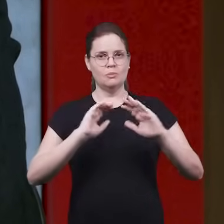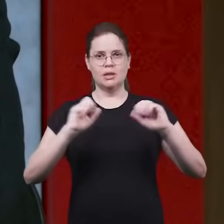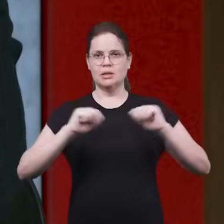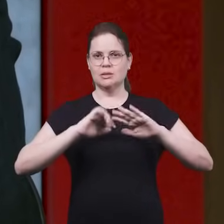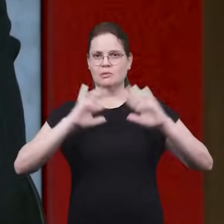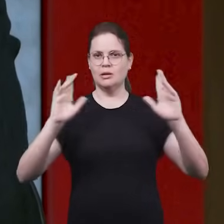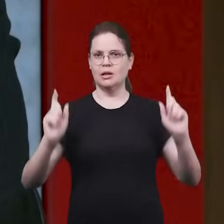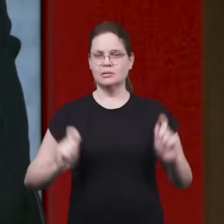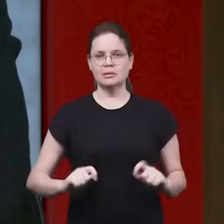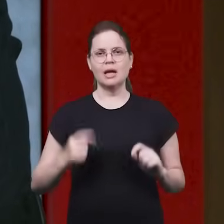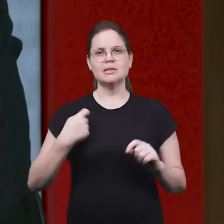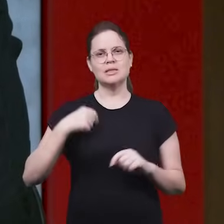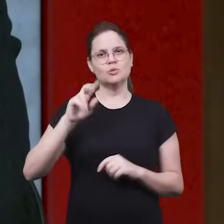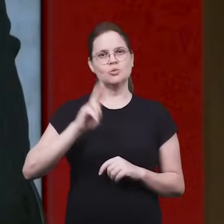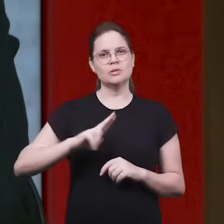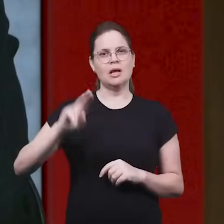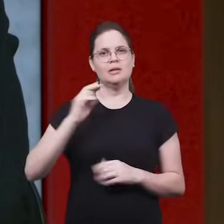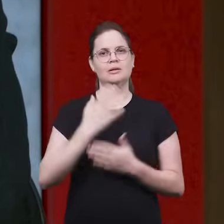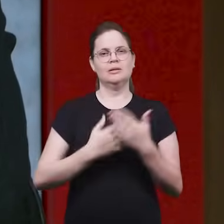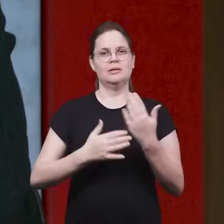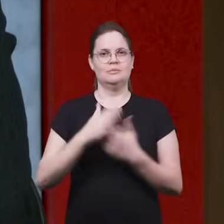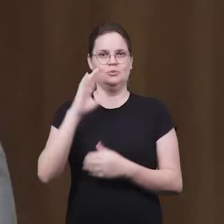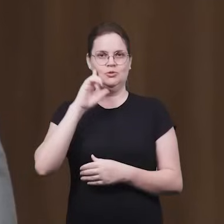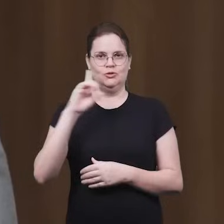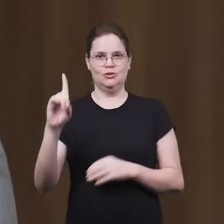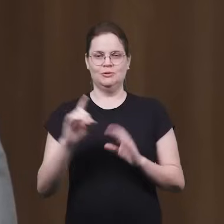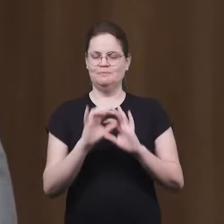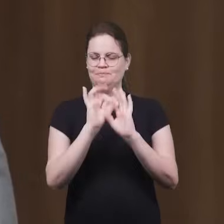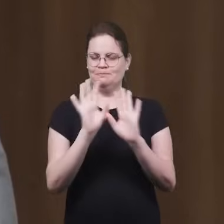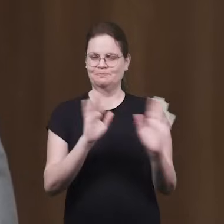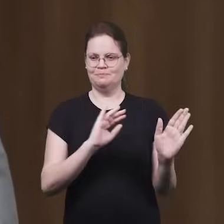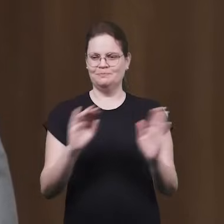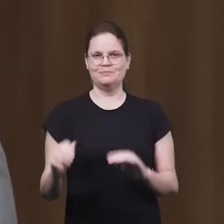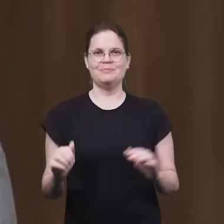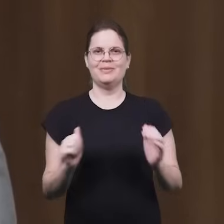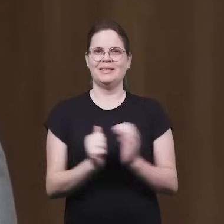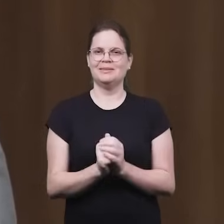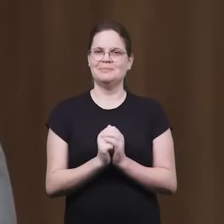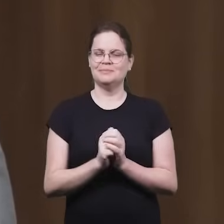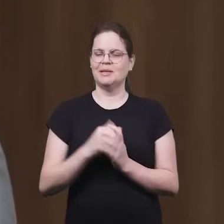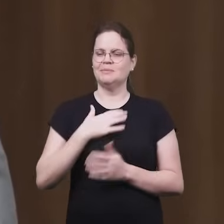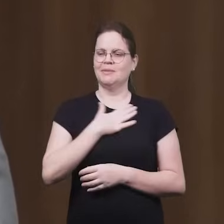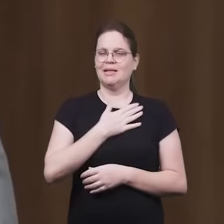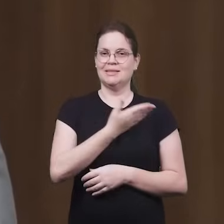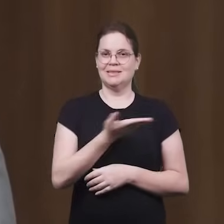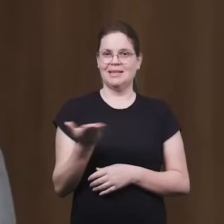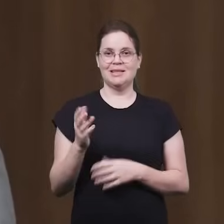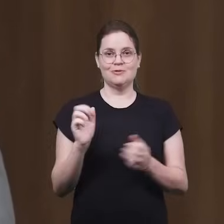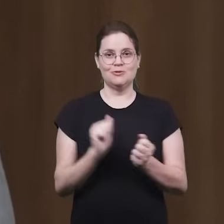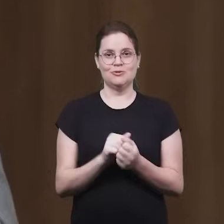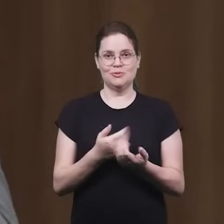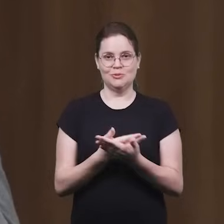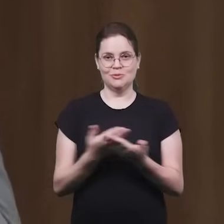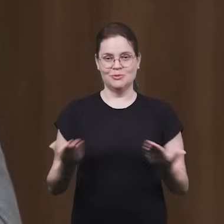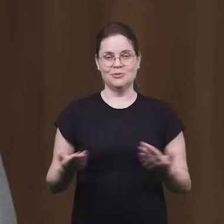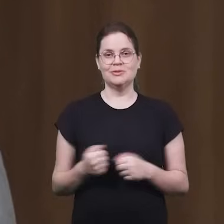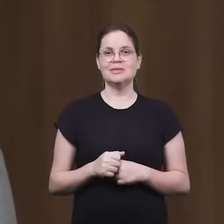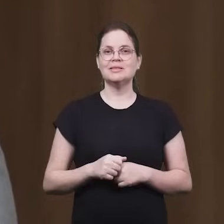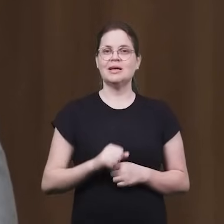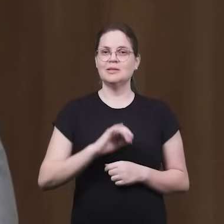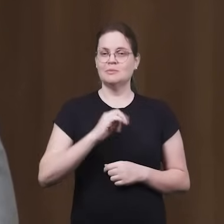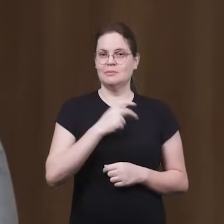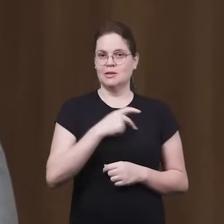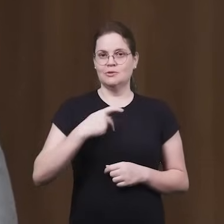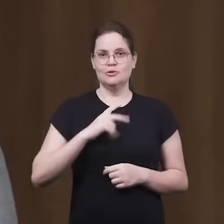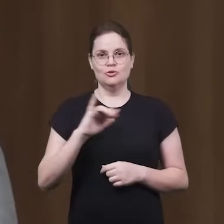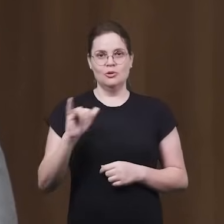comunicação pela direção de Deus. Fica à vontade. Amém. Prazer estar com vocês aqui, o Wallace, o João Carlos. Prazer estar